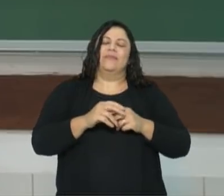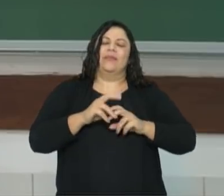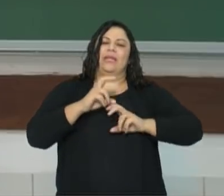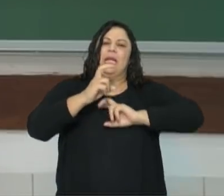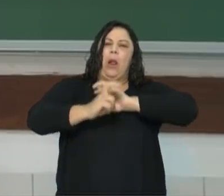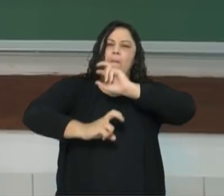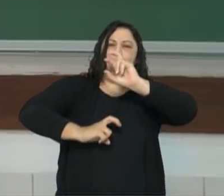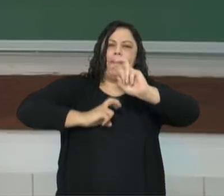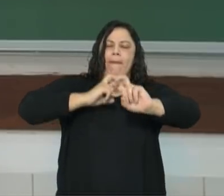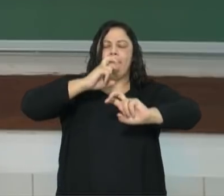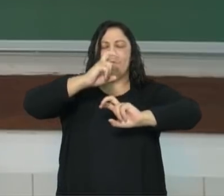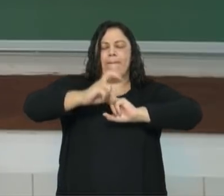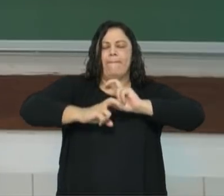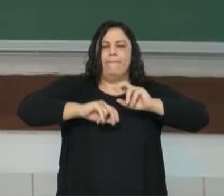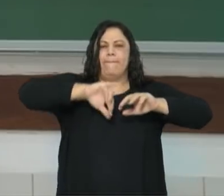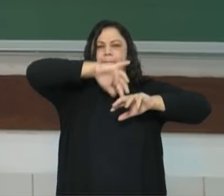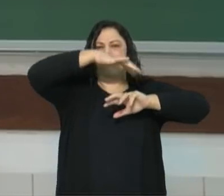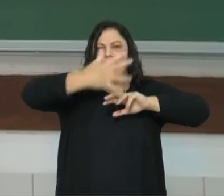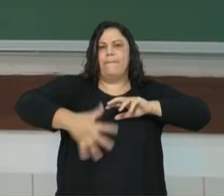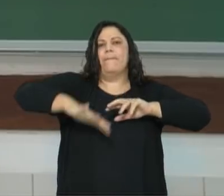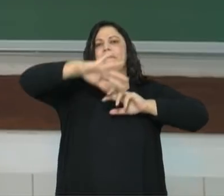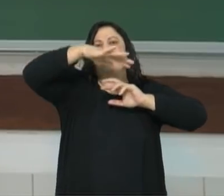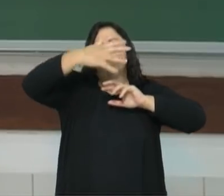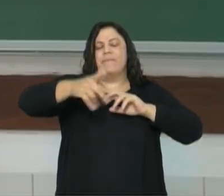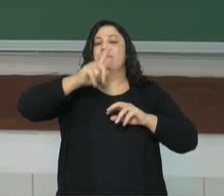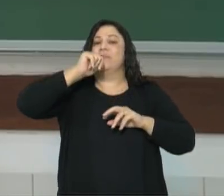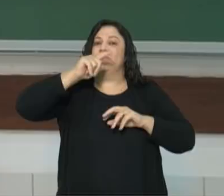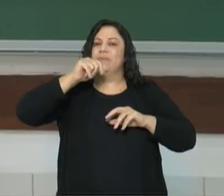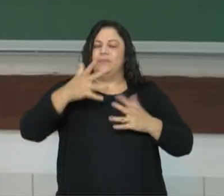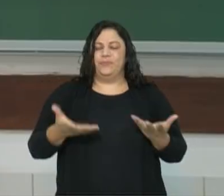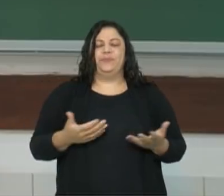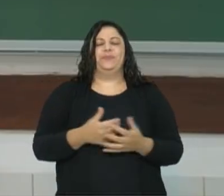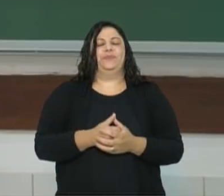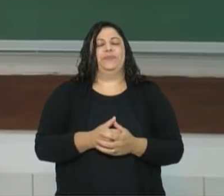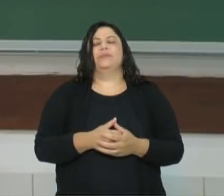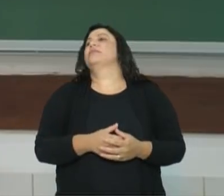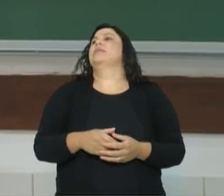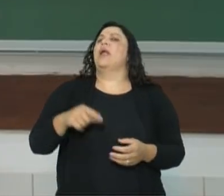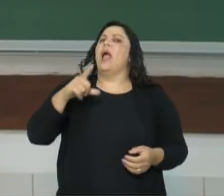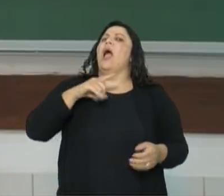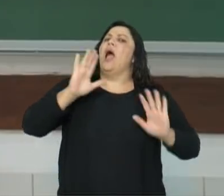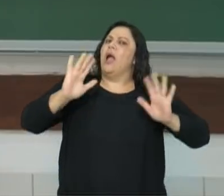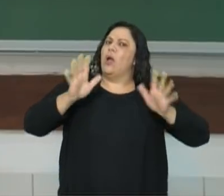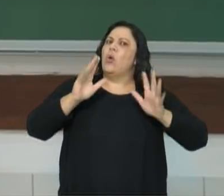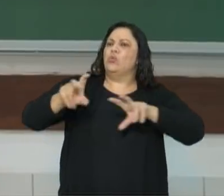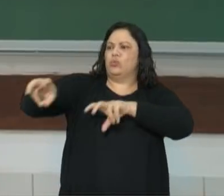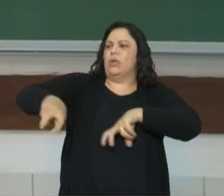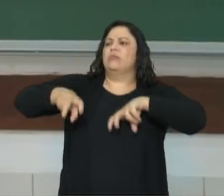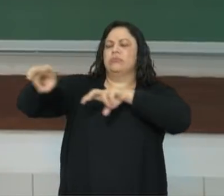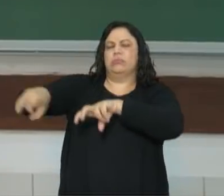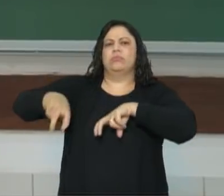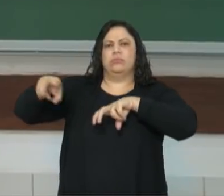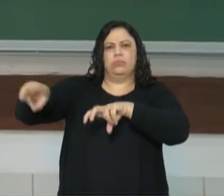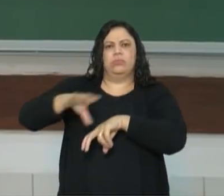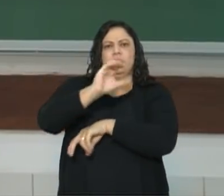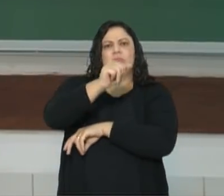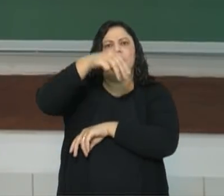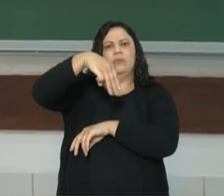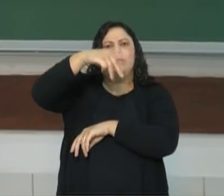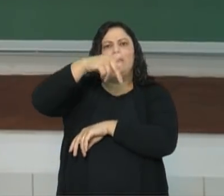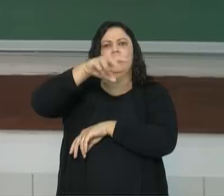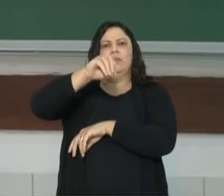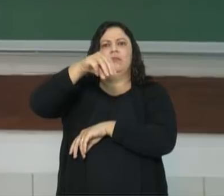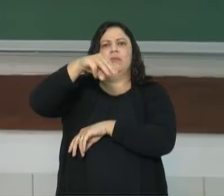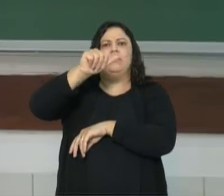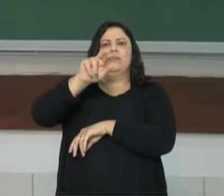subir tanto. Mas eu morei num sítio, em Campo Magro, eu tenho um rio nesse sítio, e